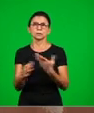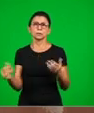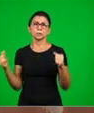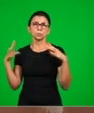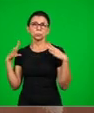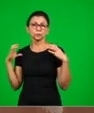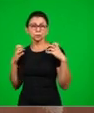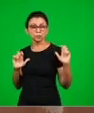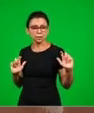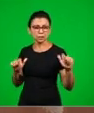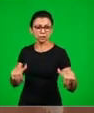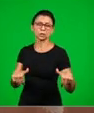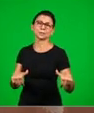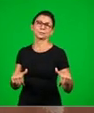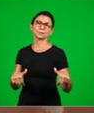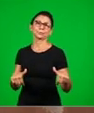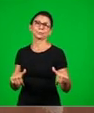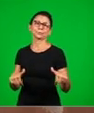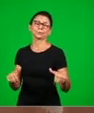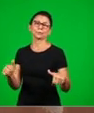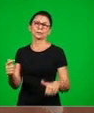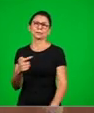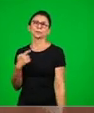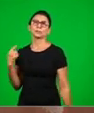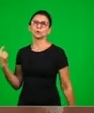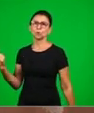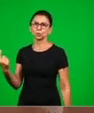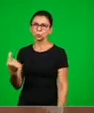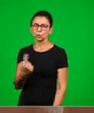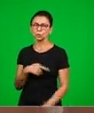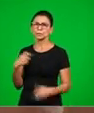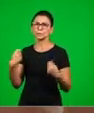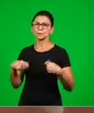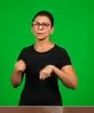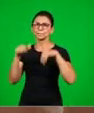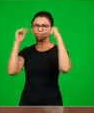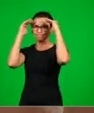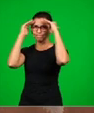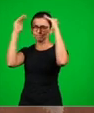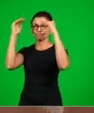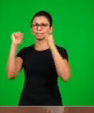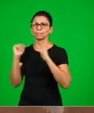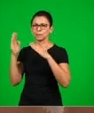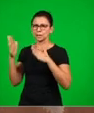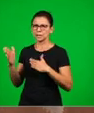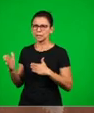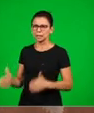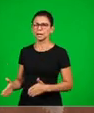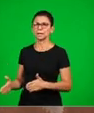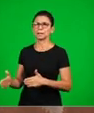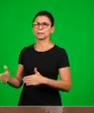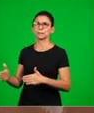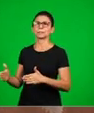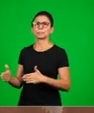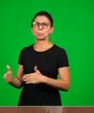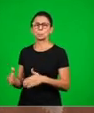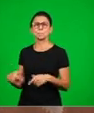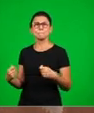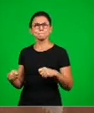temos que estar solícitos diante do Senhor, temos que estar preparados, temos que estar dando